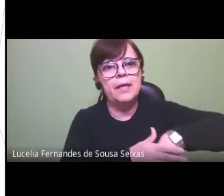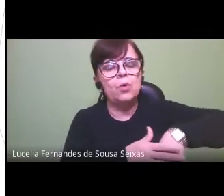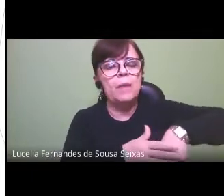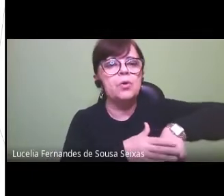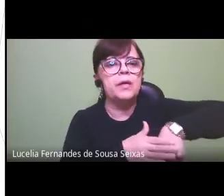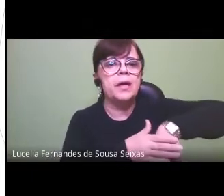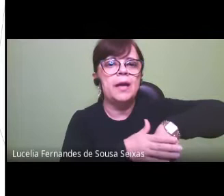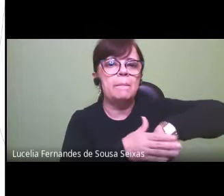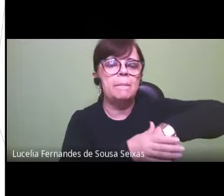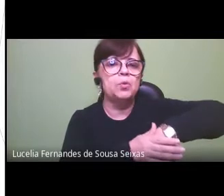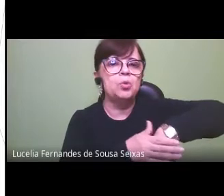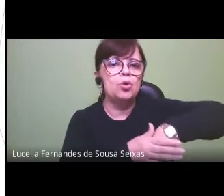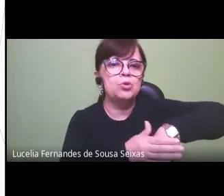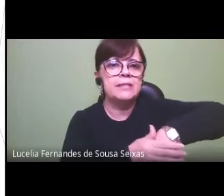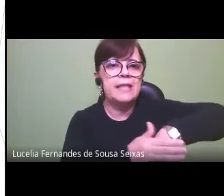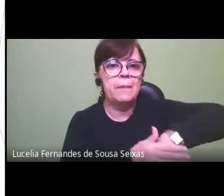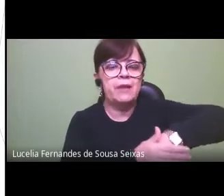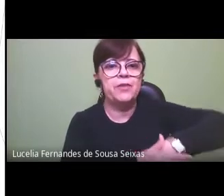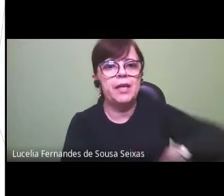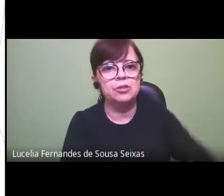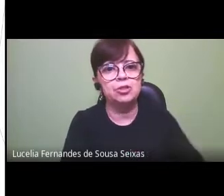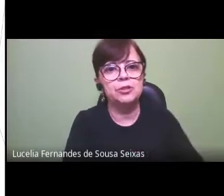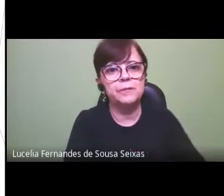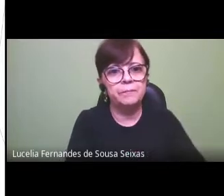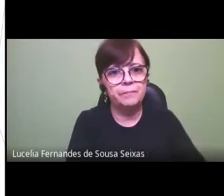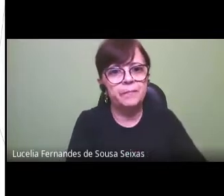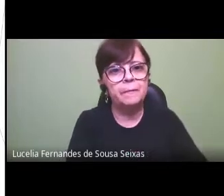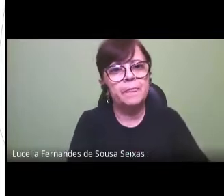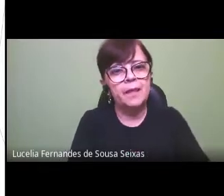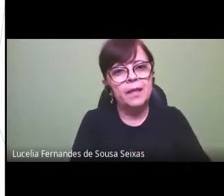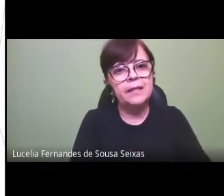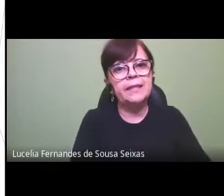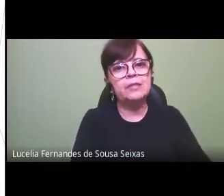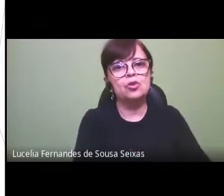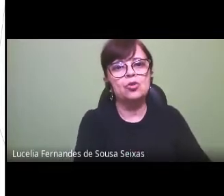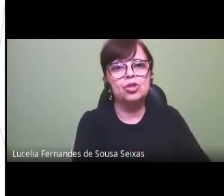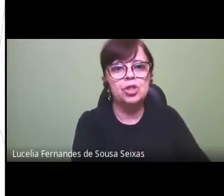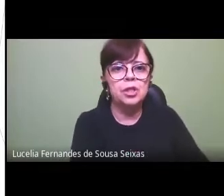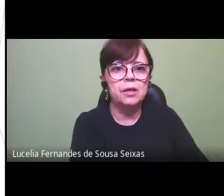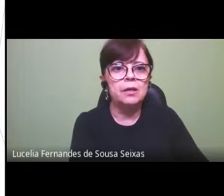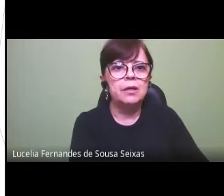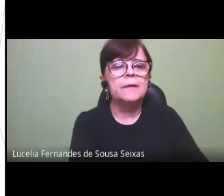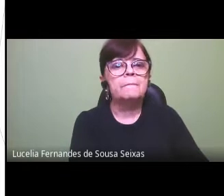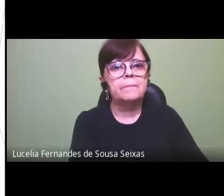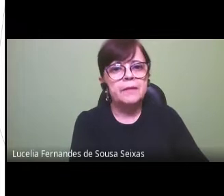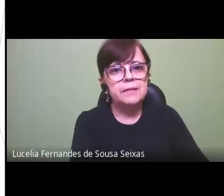estiver preto, é porque o dorso está para frente. Na